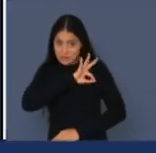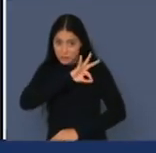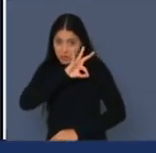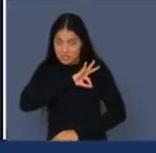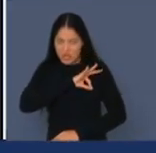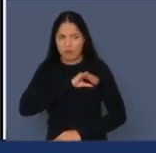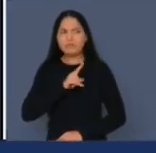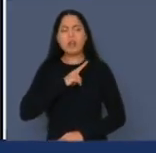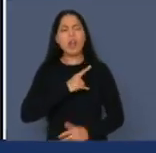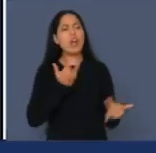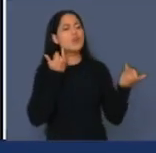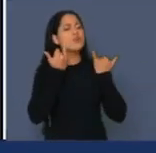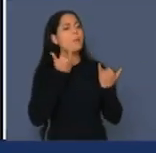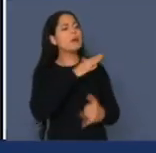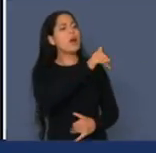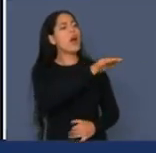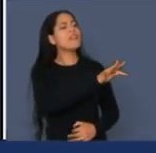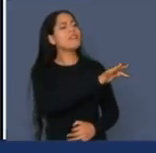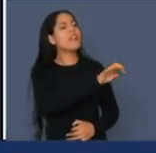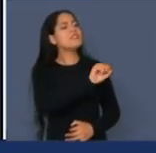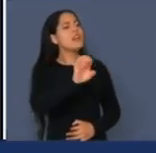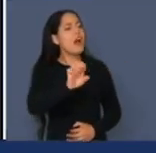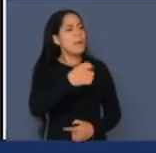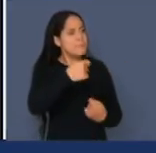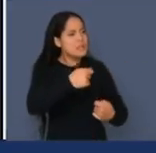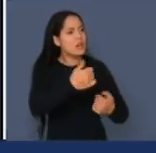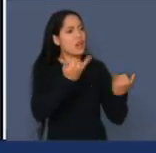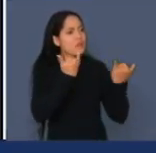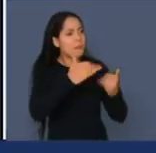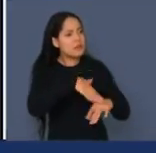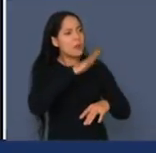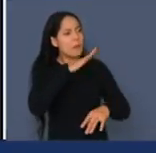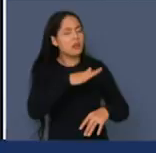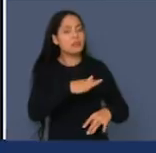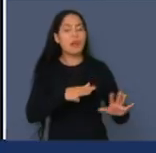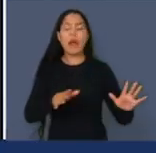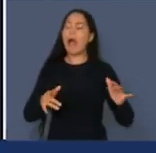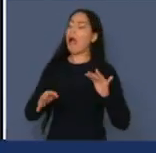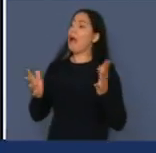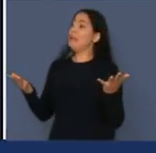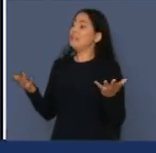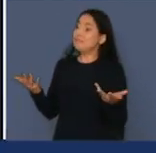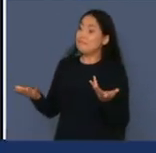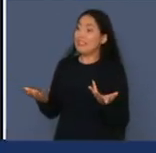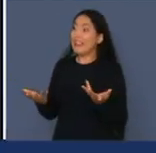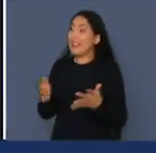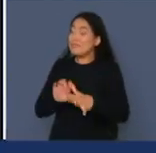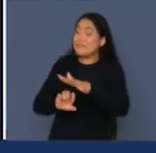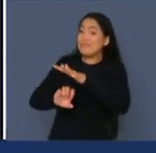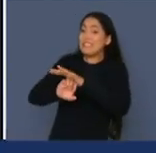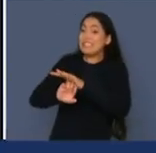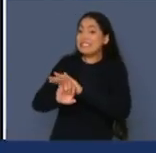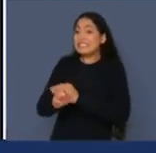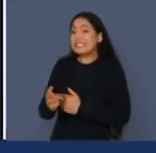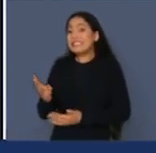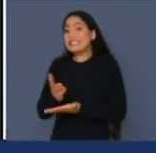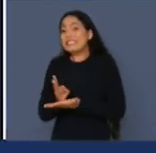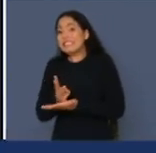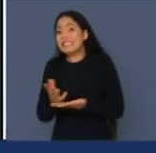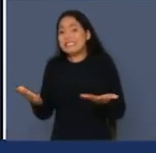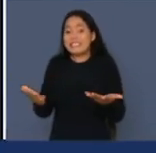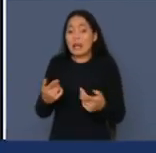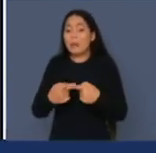o TSE disse que a empresa terceirizada que faz que guarda o arquivo